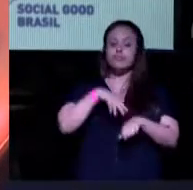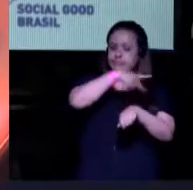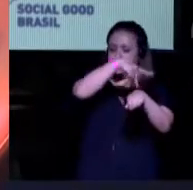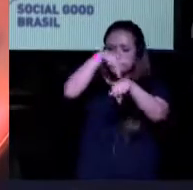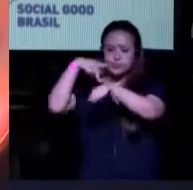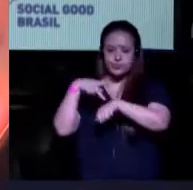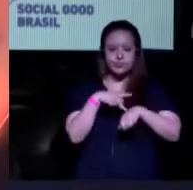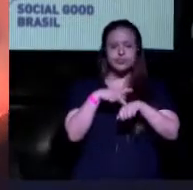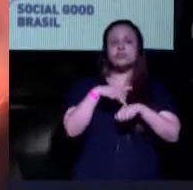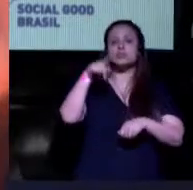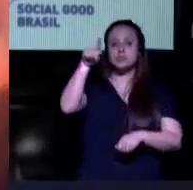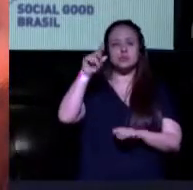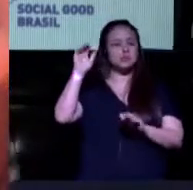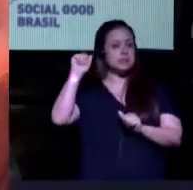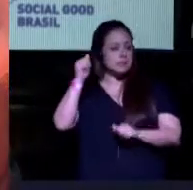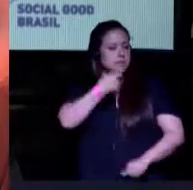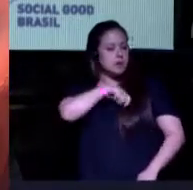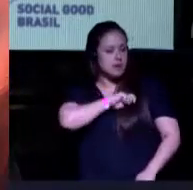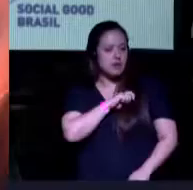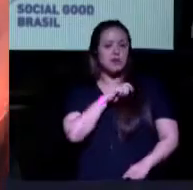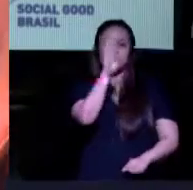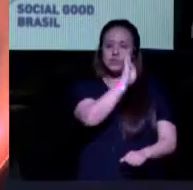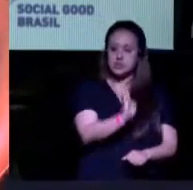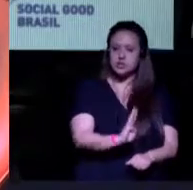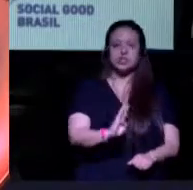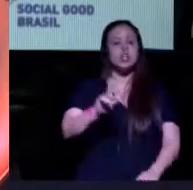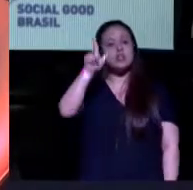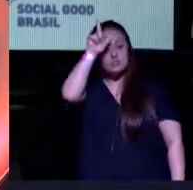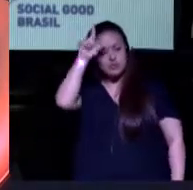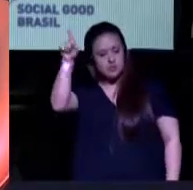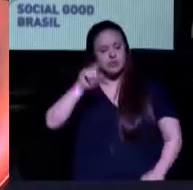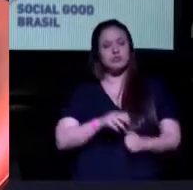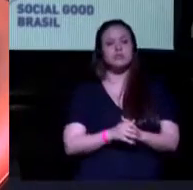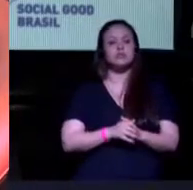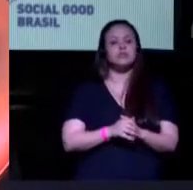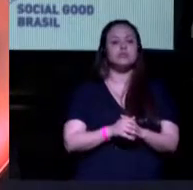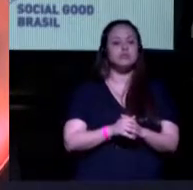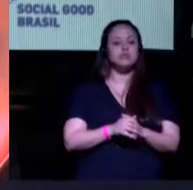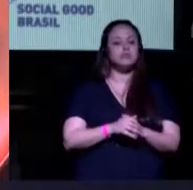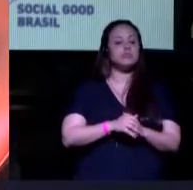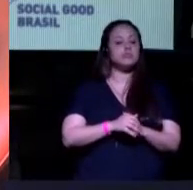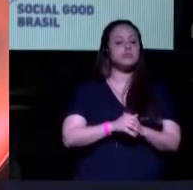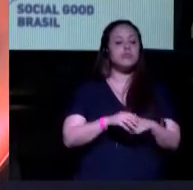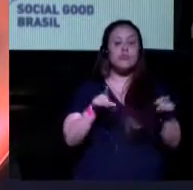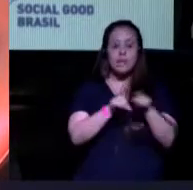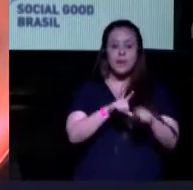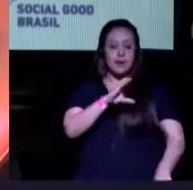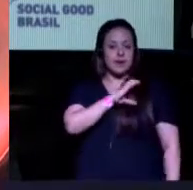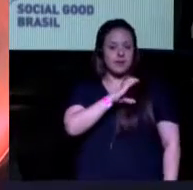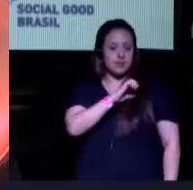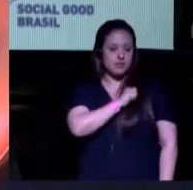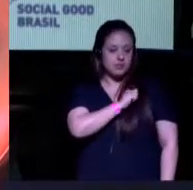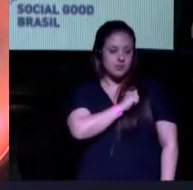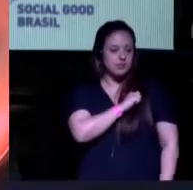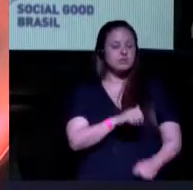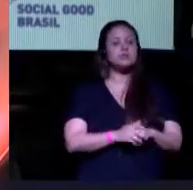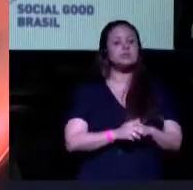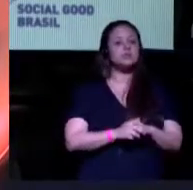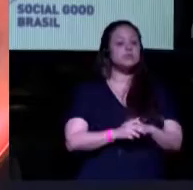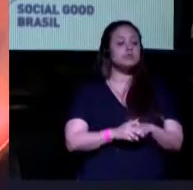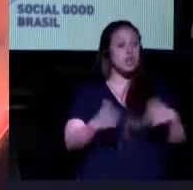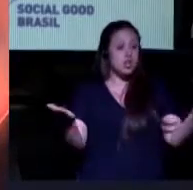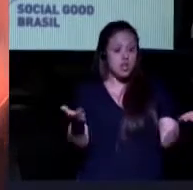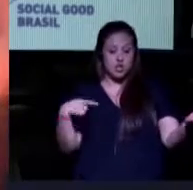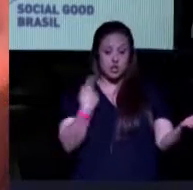metais na frança espanha alemanha agora no brasil canadá e ao próximo e o que nós fazemos é nós